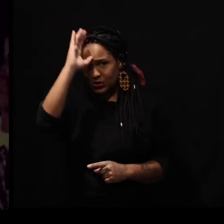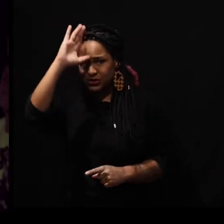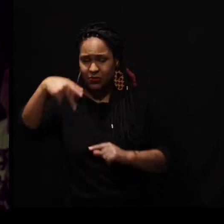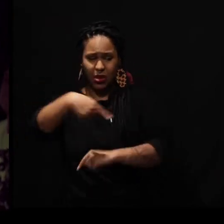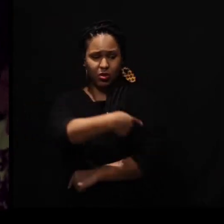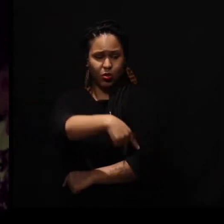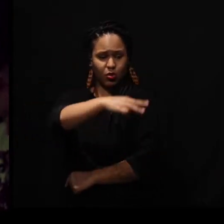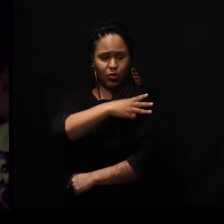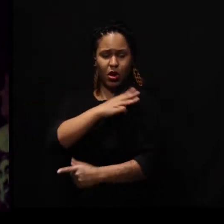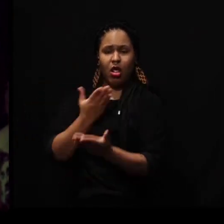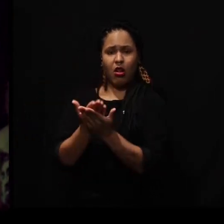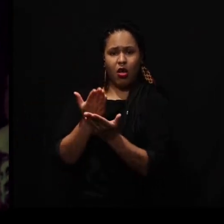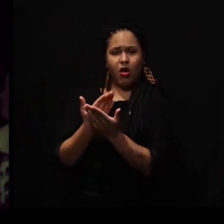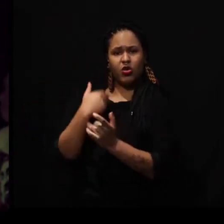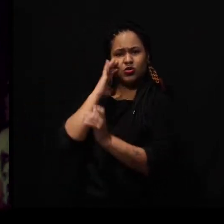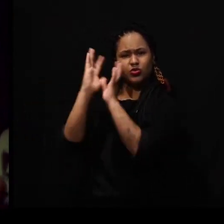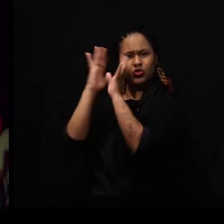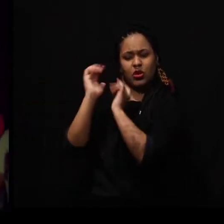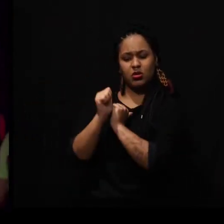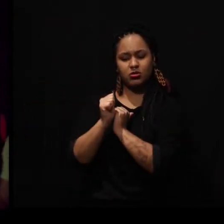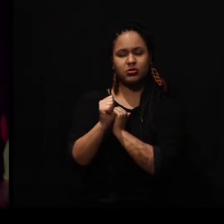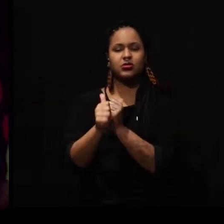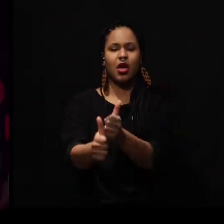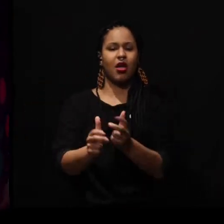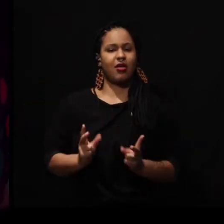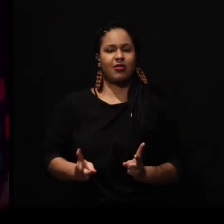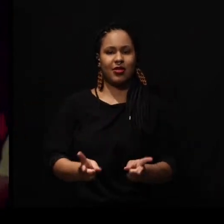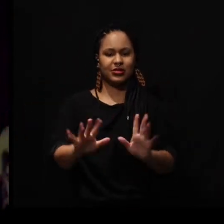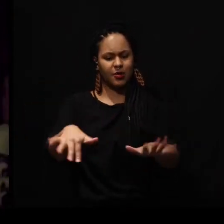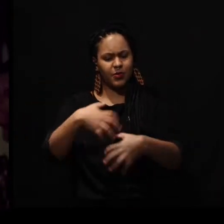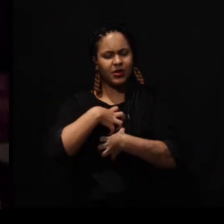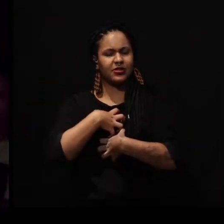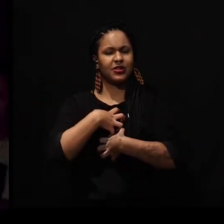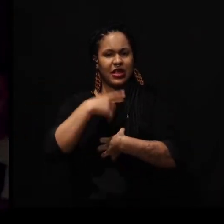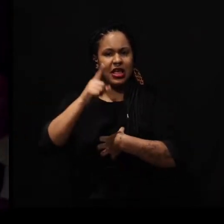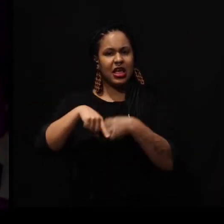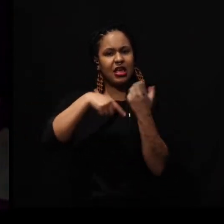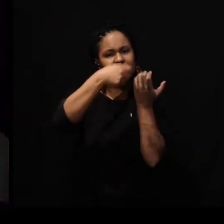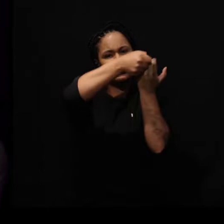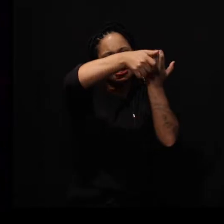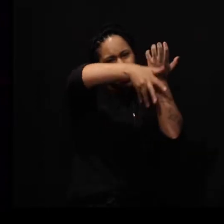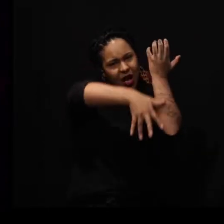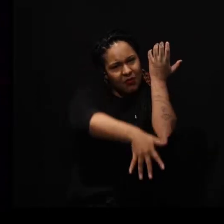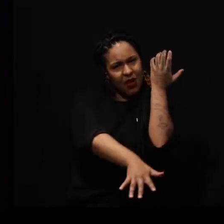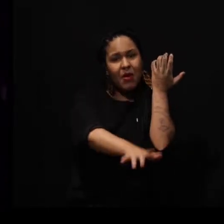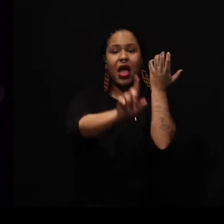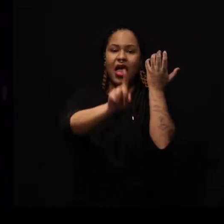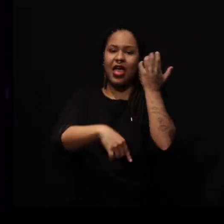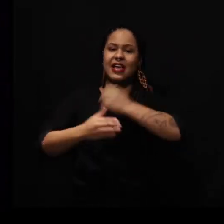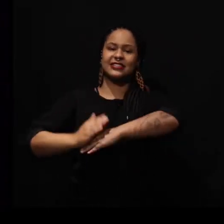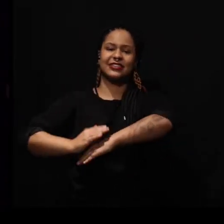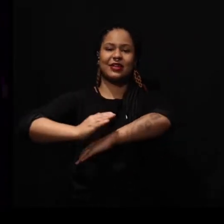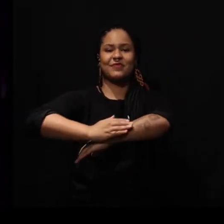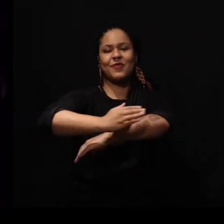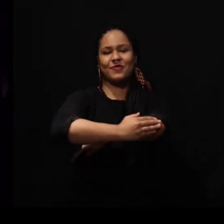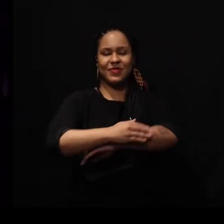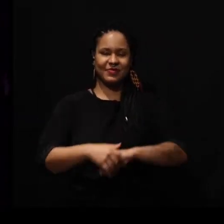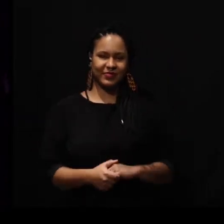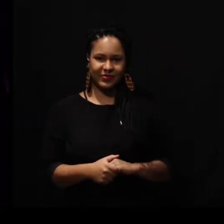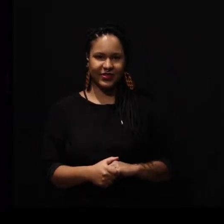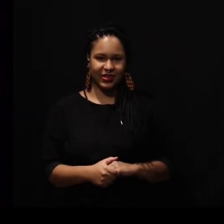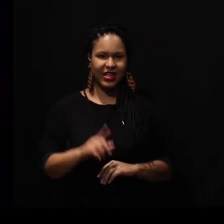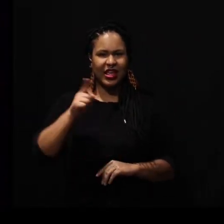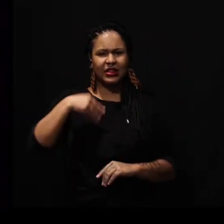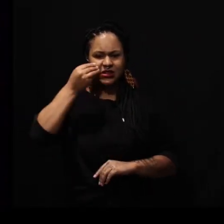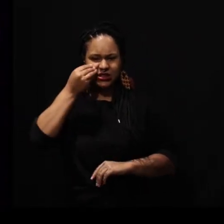Saberes secundaristas sonhados, sempre seguidos. Seja sentido samambaia, seja